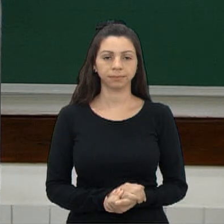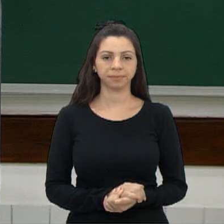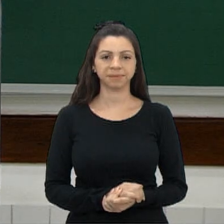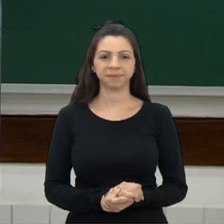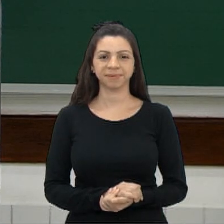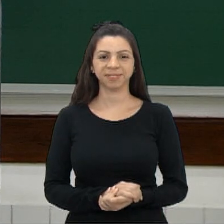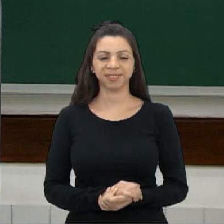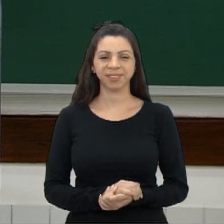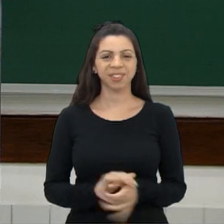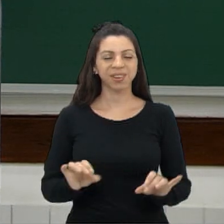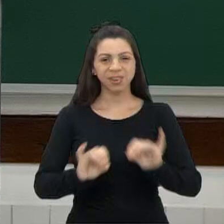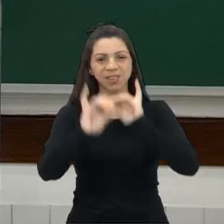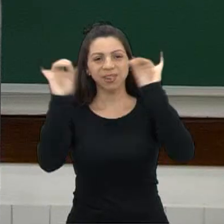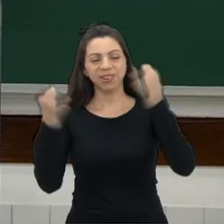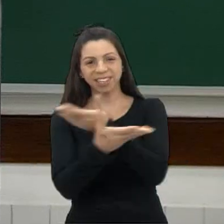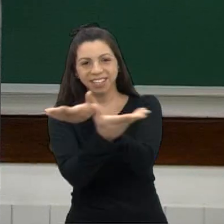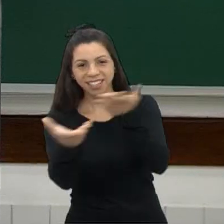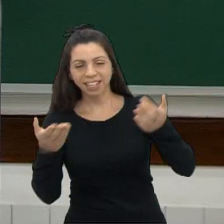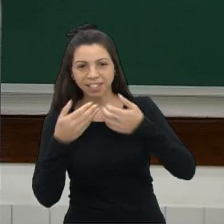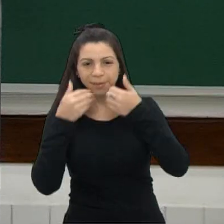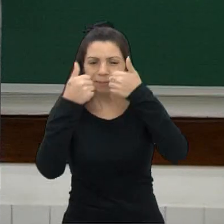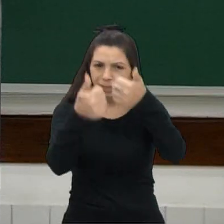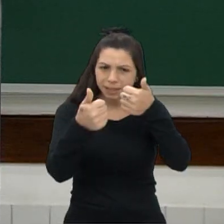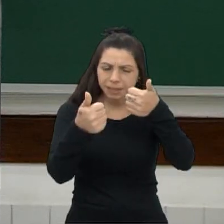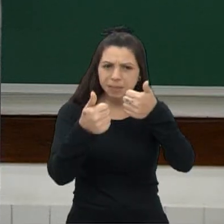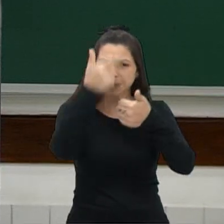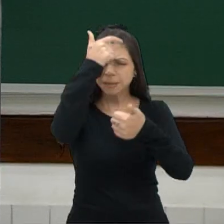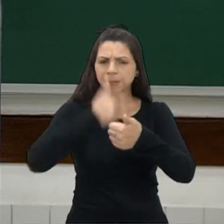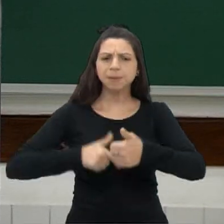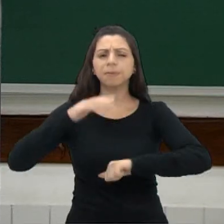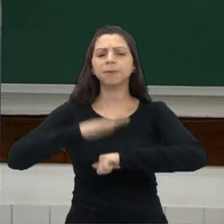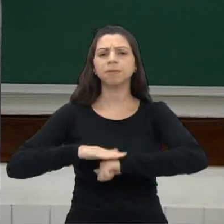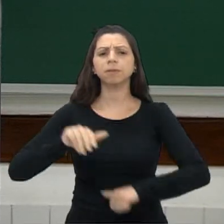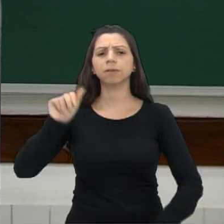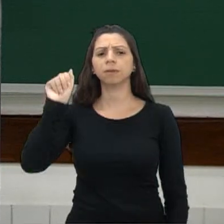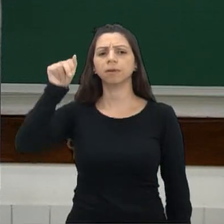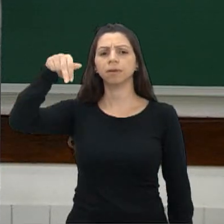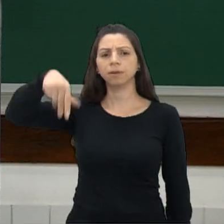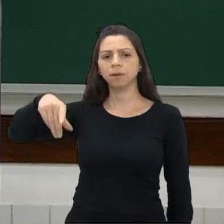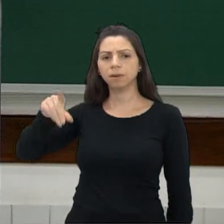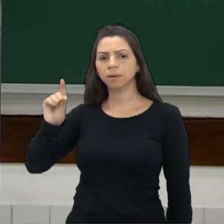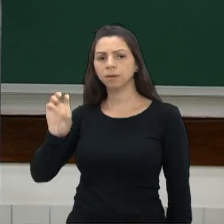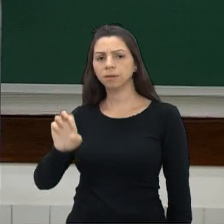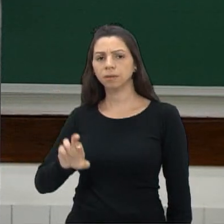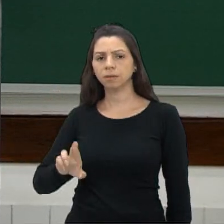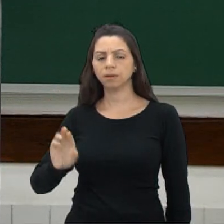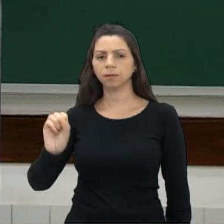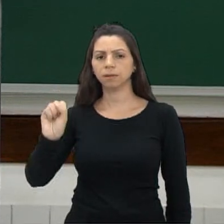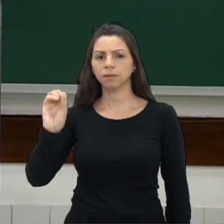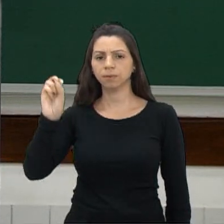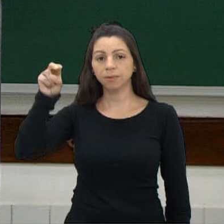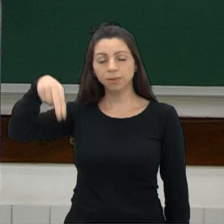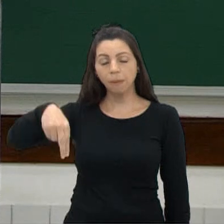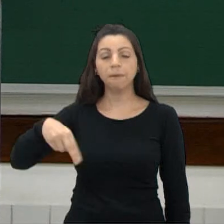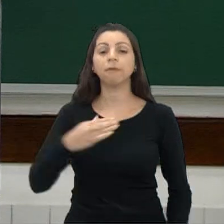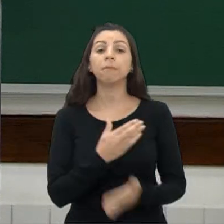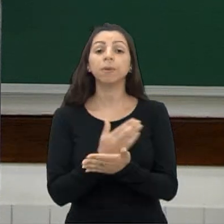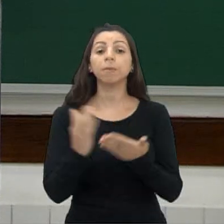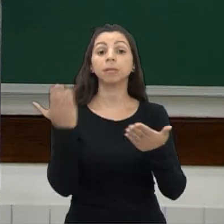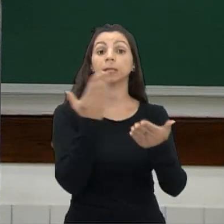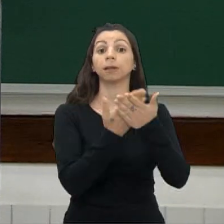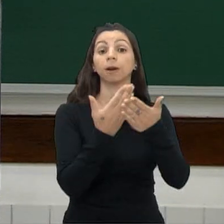Fala galera, beleza? Eu sou o professor Anderson. Estamos começando mais uma aula de língua